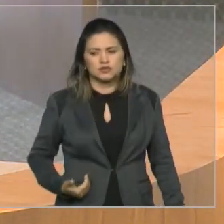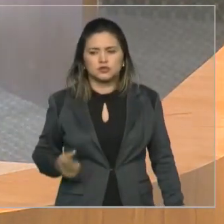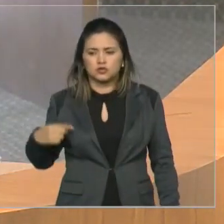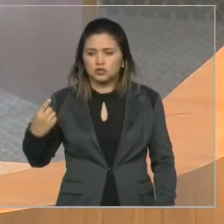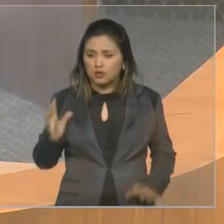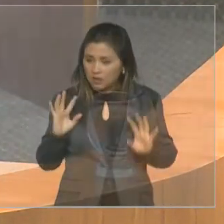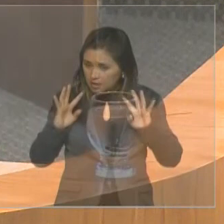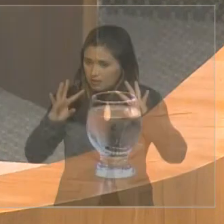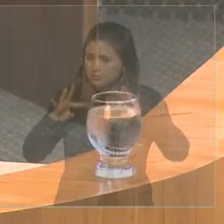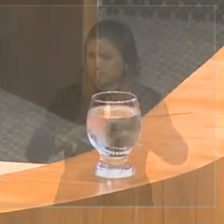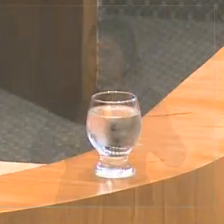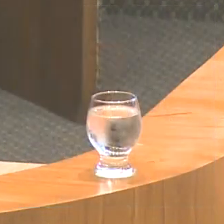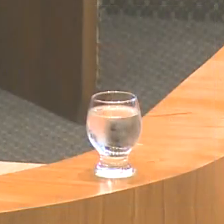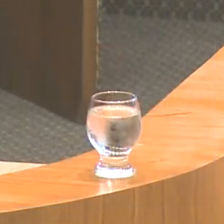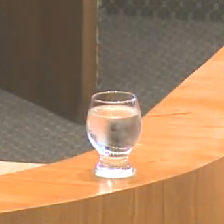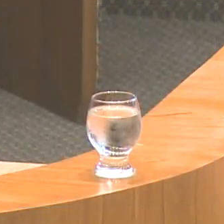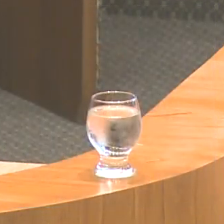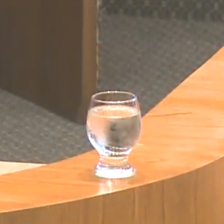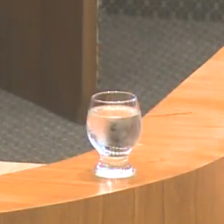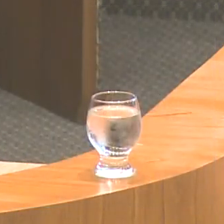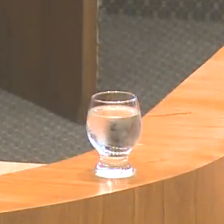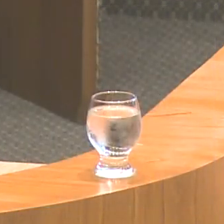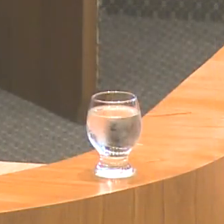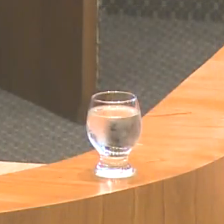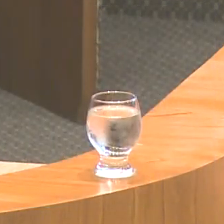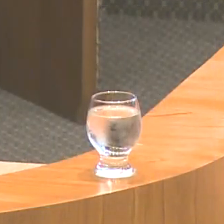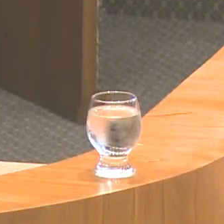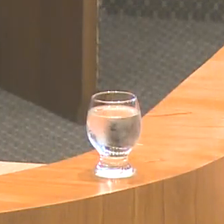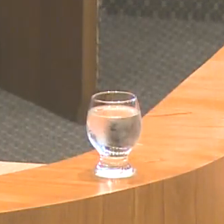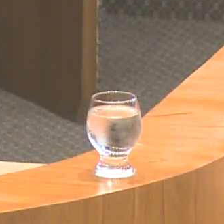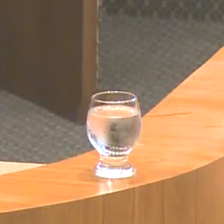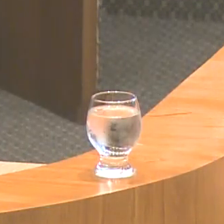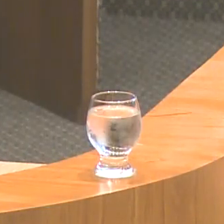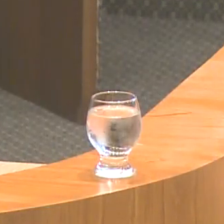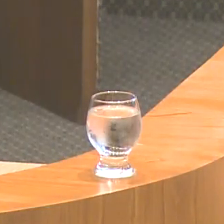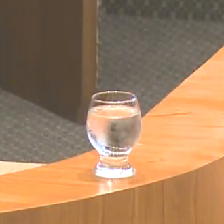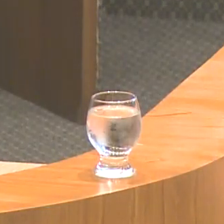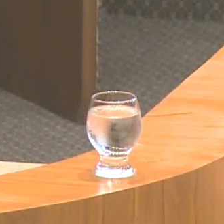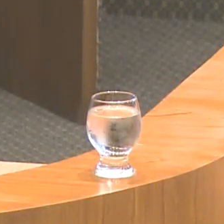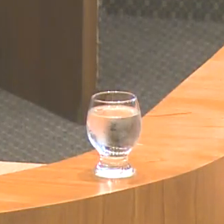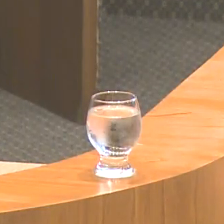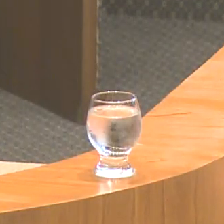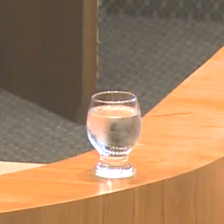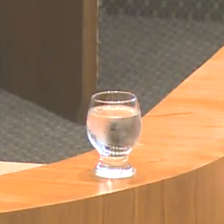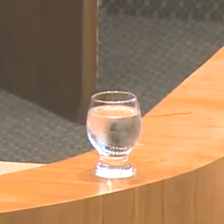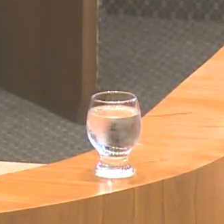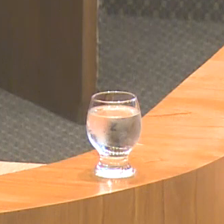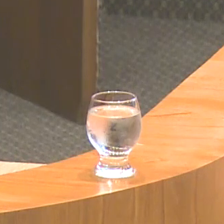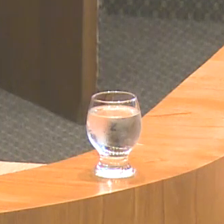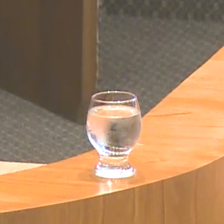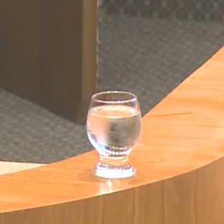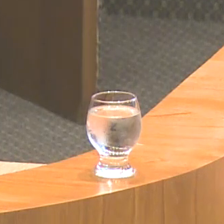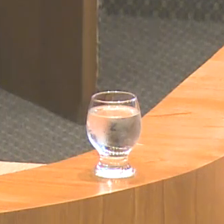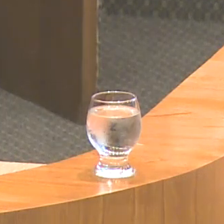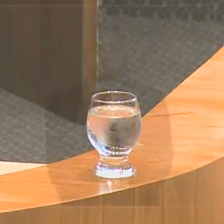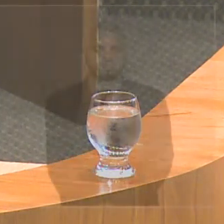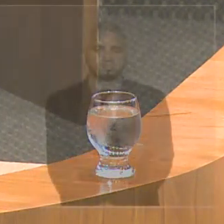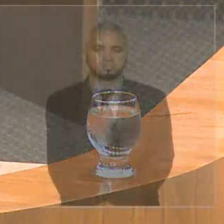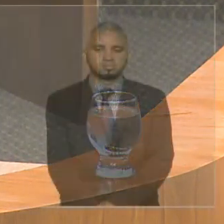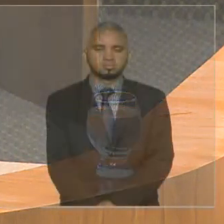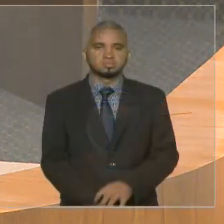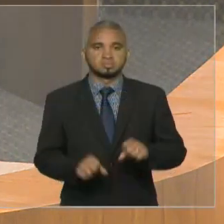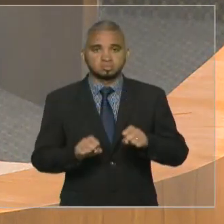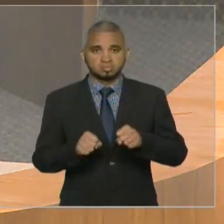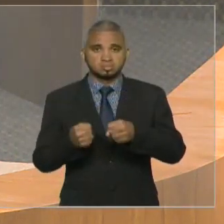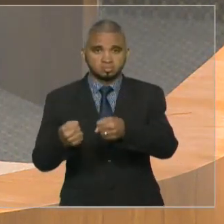e vigilantes em defesa dos servidores públicos do Estado do Maranhão. Foi assim desde o início do nosso mandato, e assim